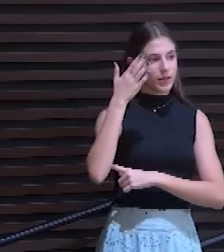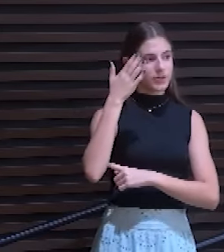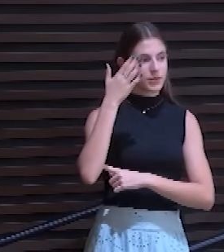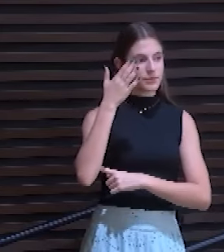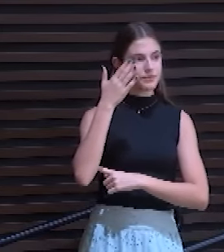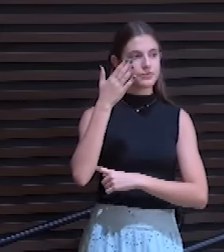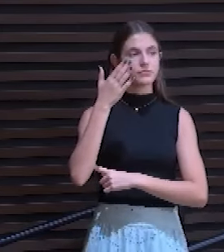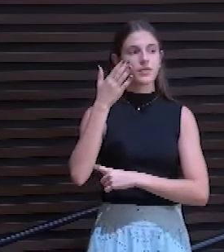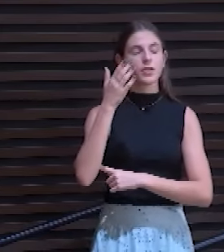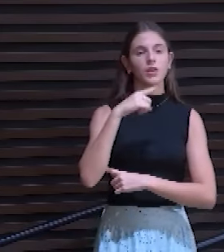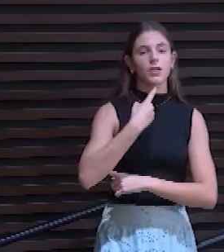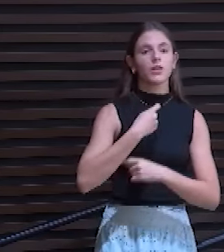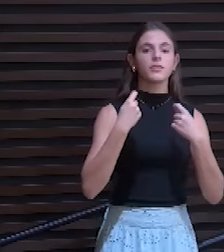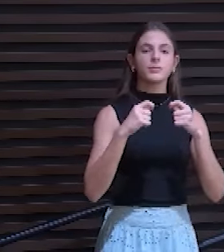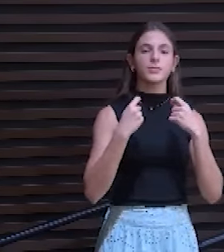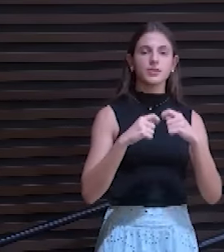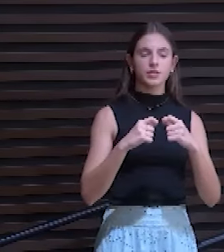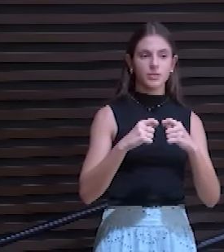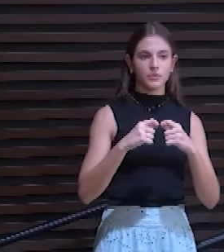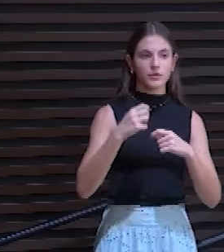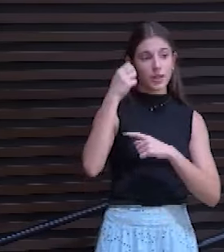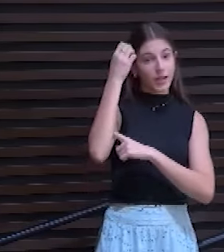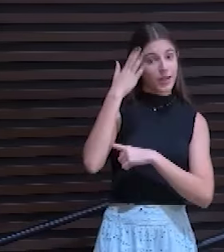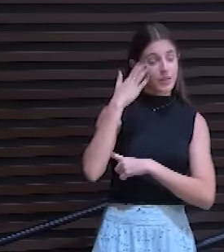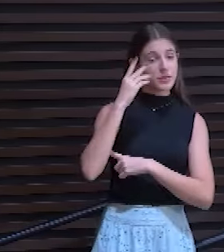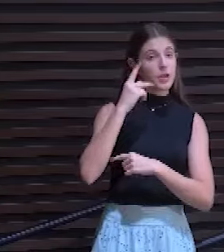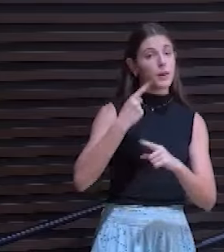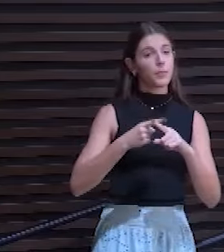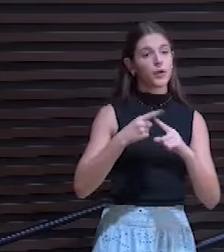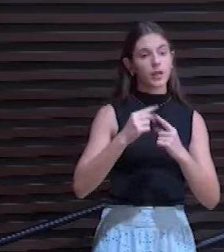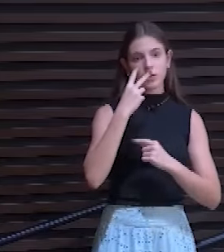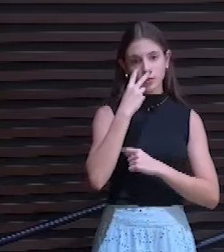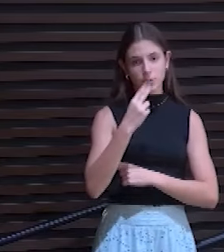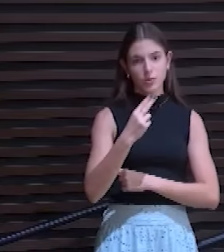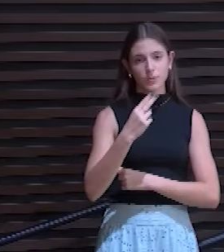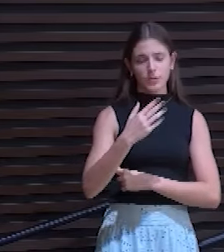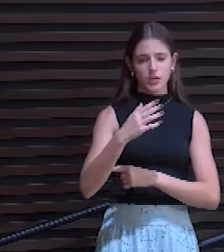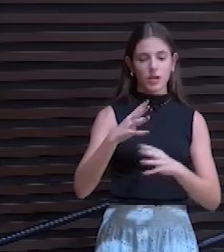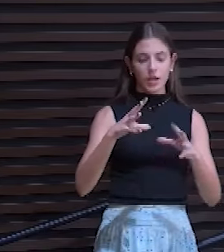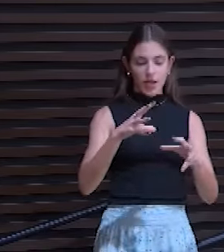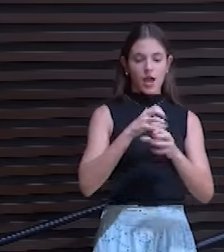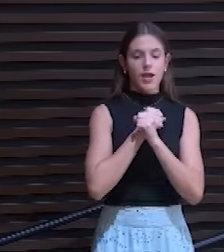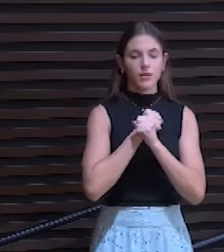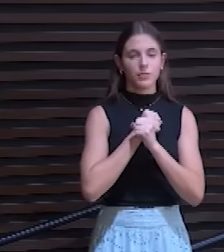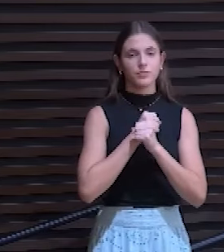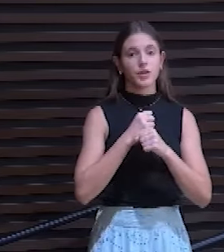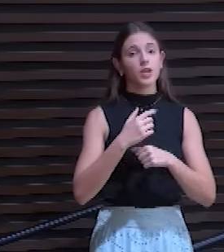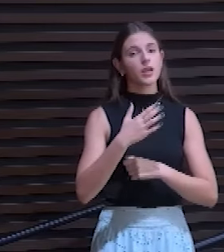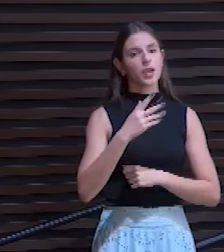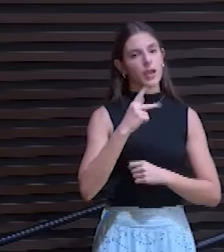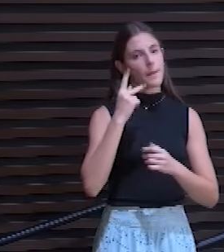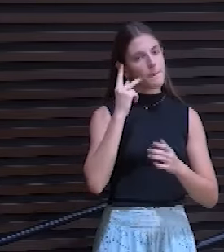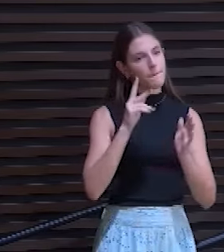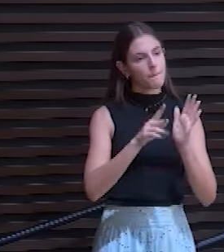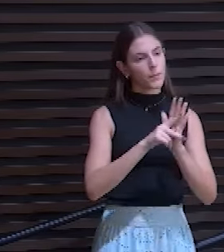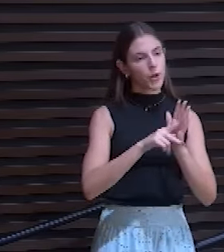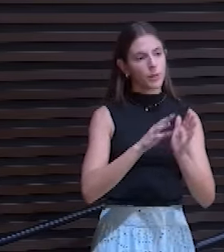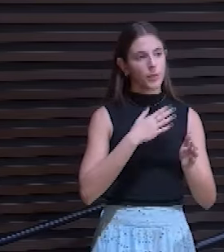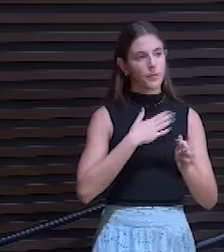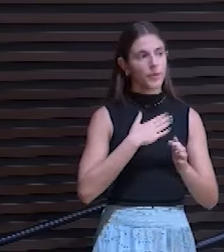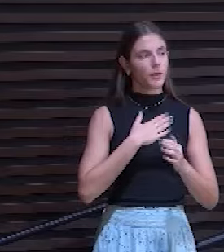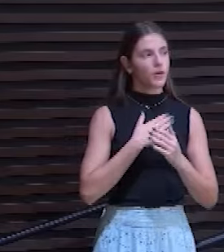agarrado. A gente fica ali achando que somos poceiro. Não, é meu, me pertence. Ô filho, solta o cabo, cara, solta o cabo da